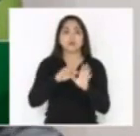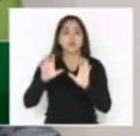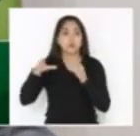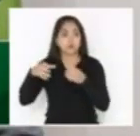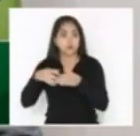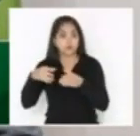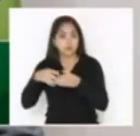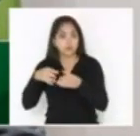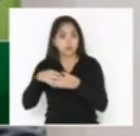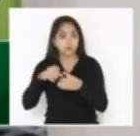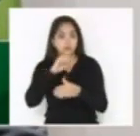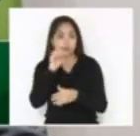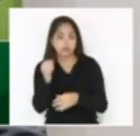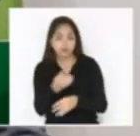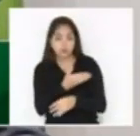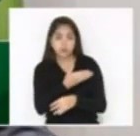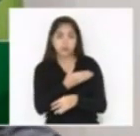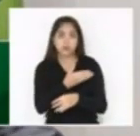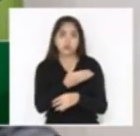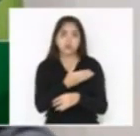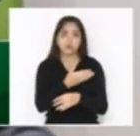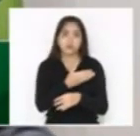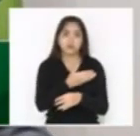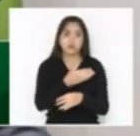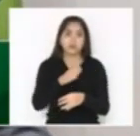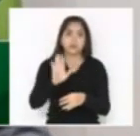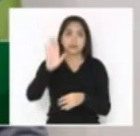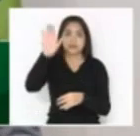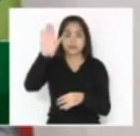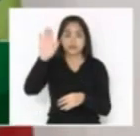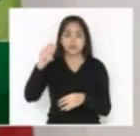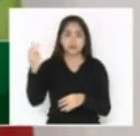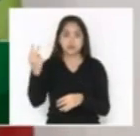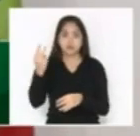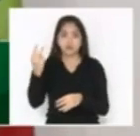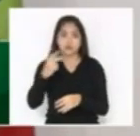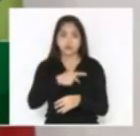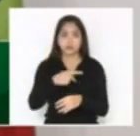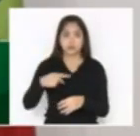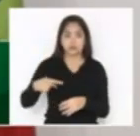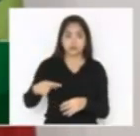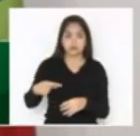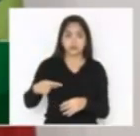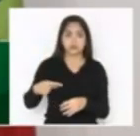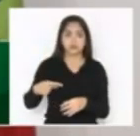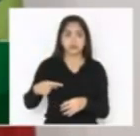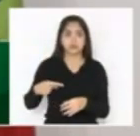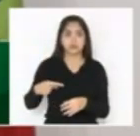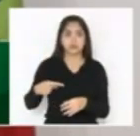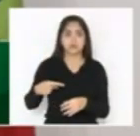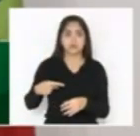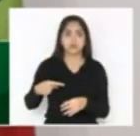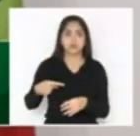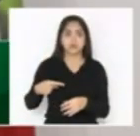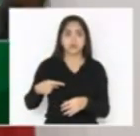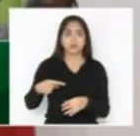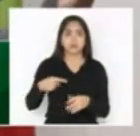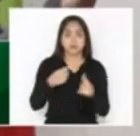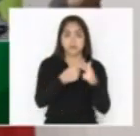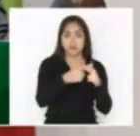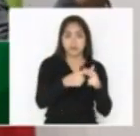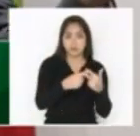convenção, que tem dois candidatos, o pastor João Senowweiler, que é pela manutenção, e